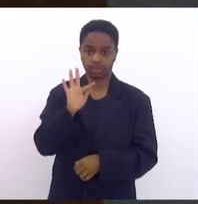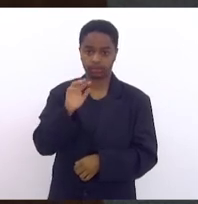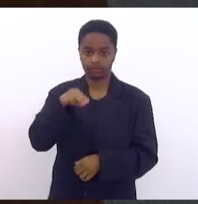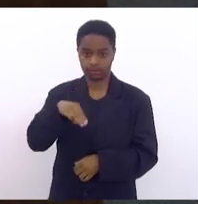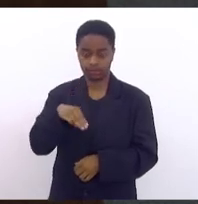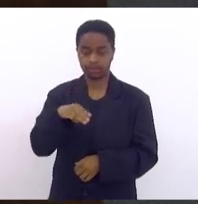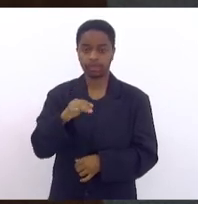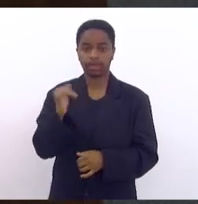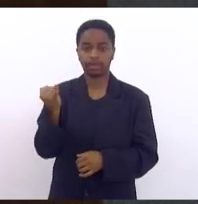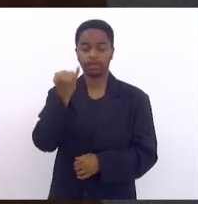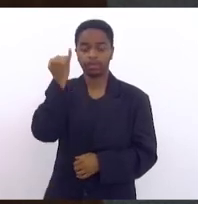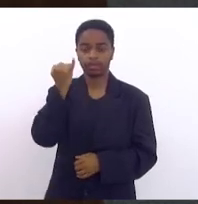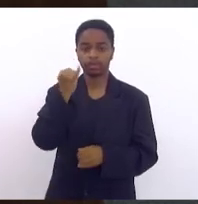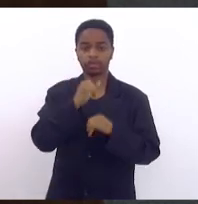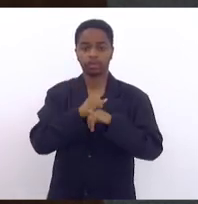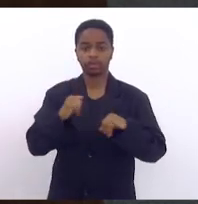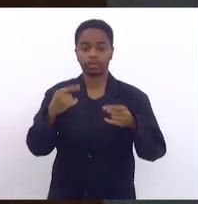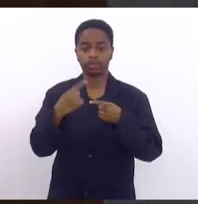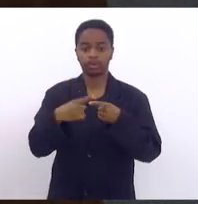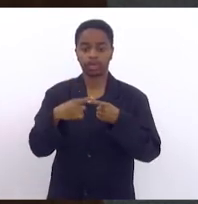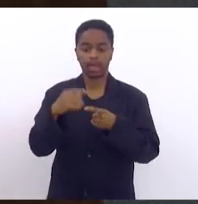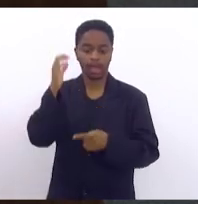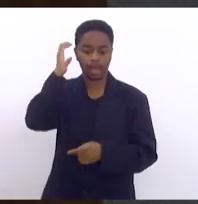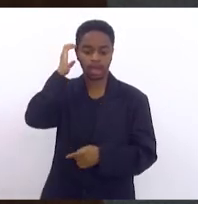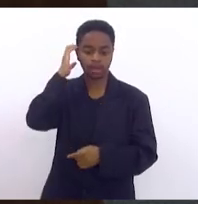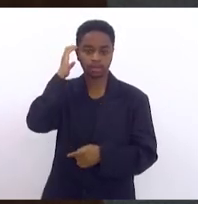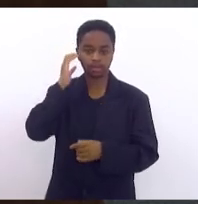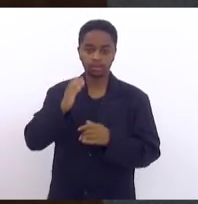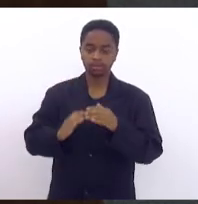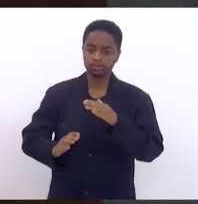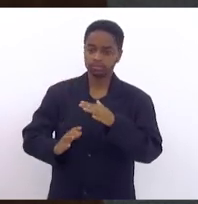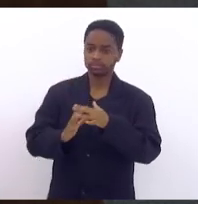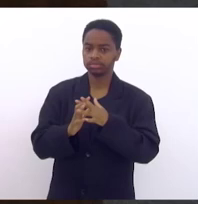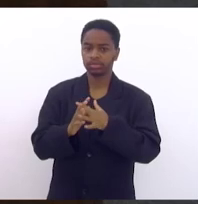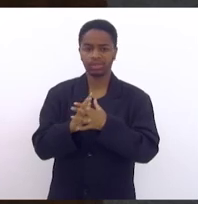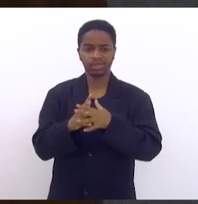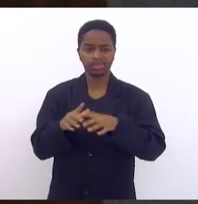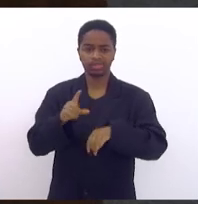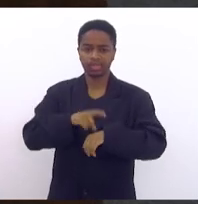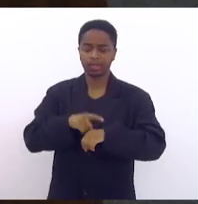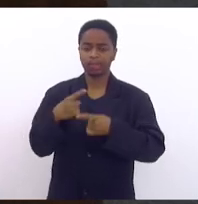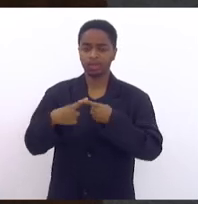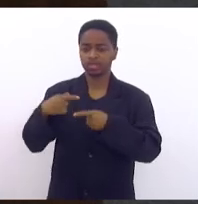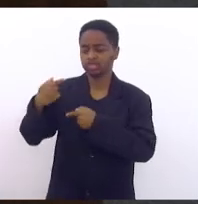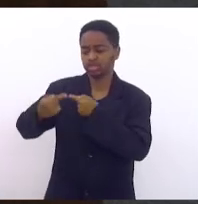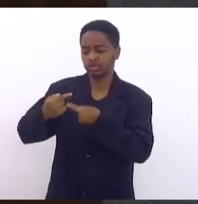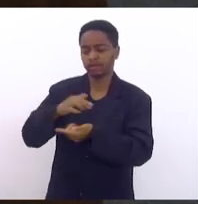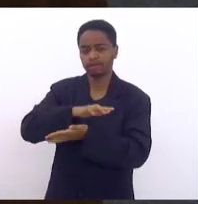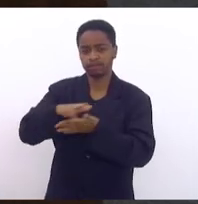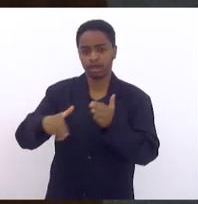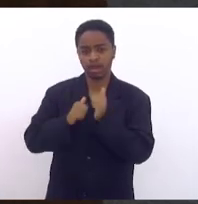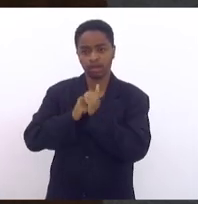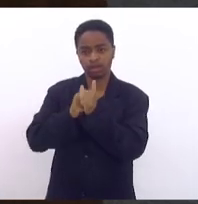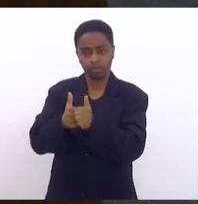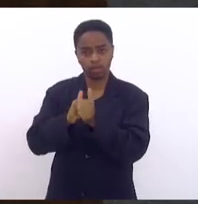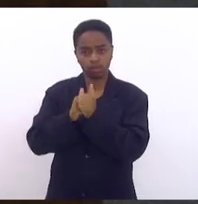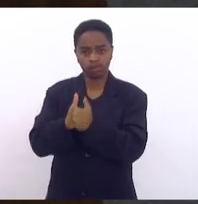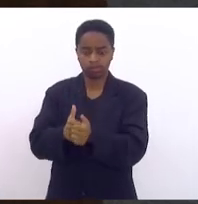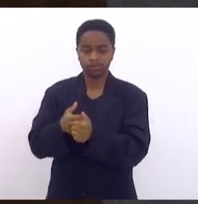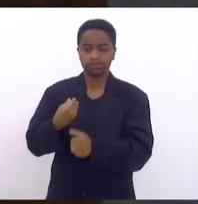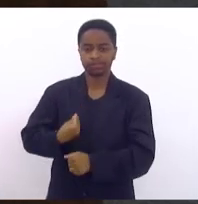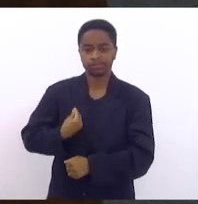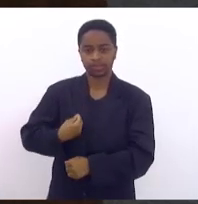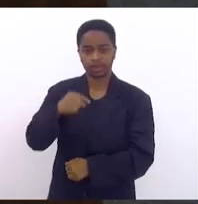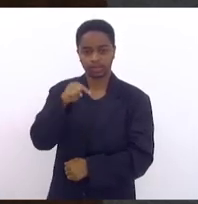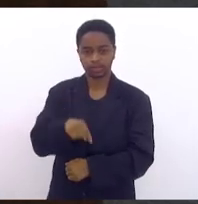é importantíssimo porque a JBFM ela transcende ao tempo. Tem várias gerações já estiveram aqui que